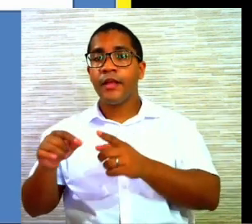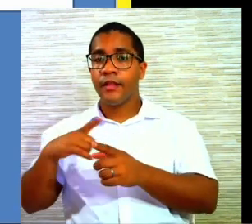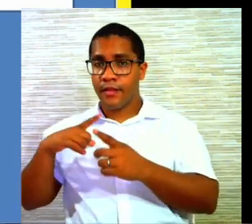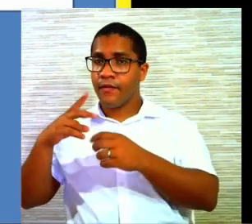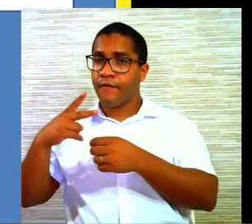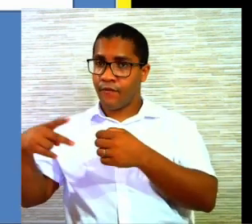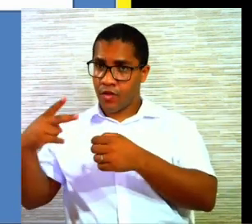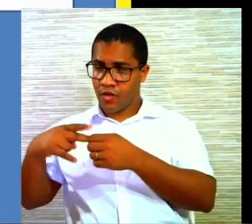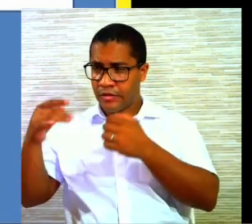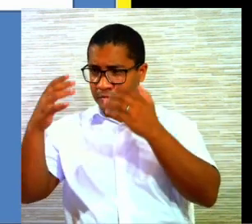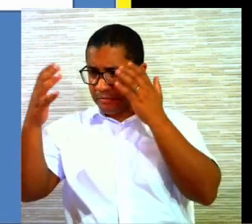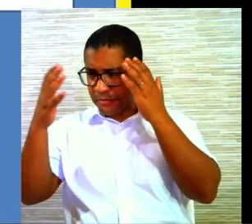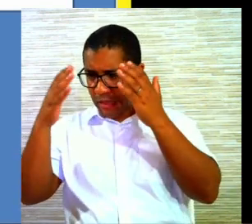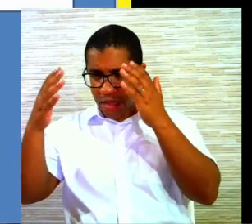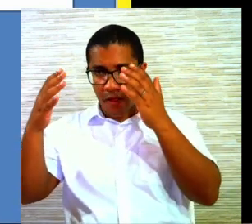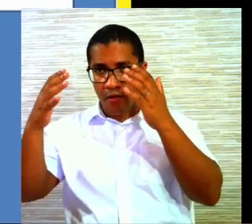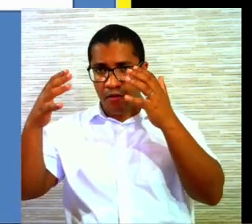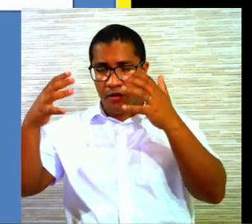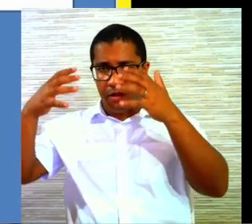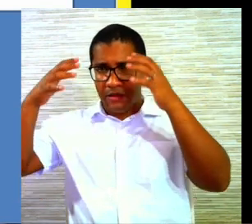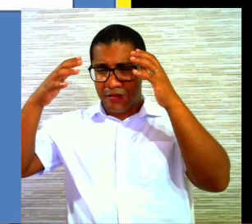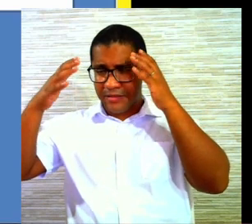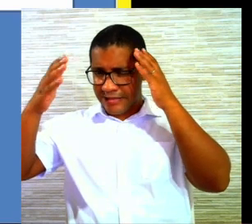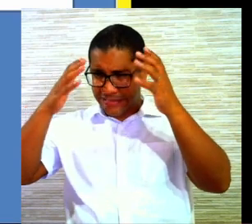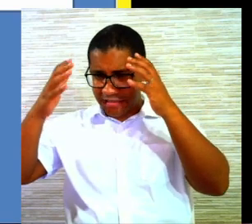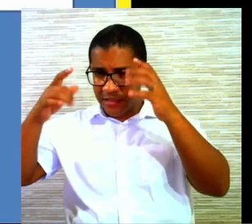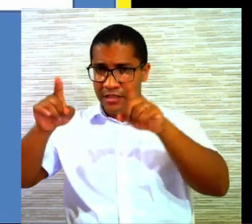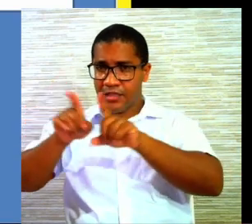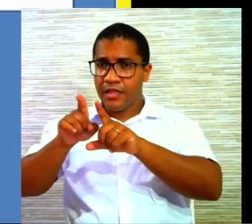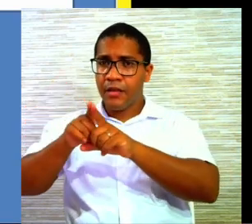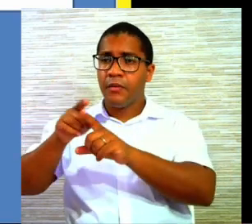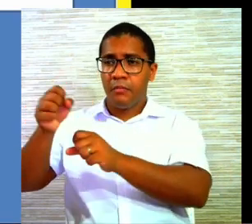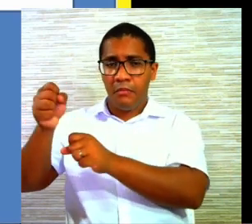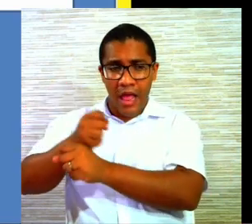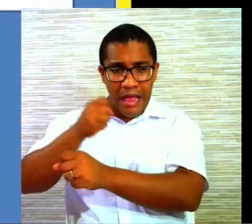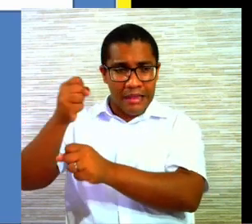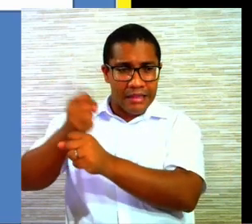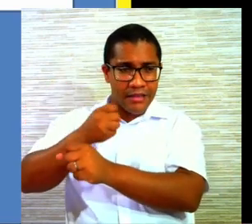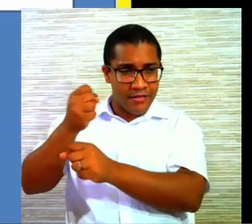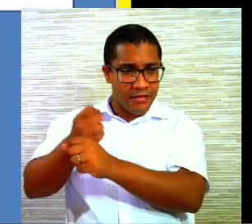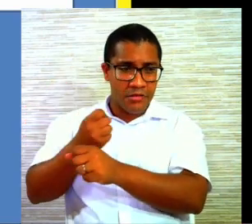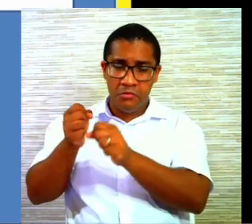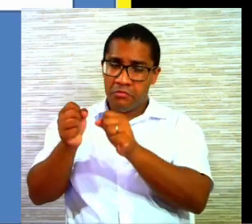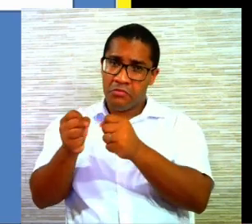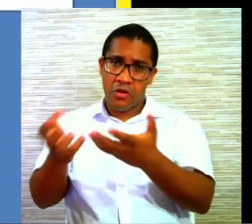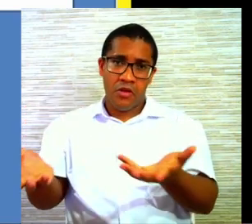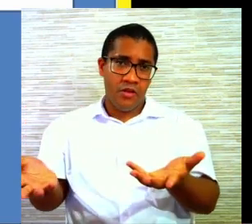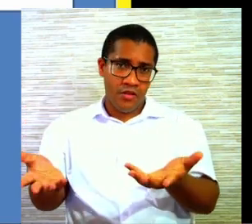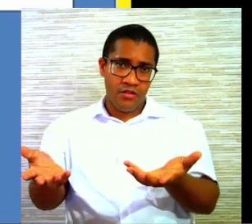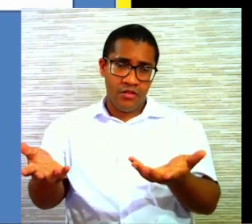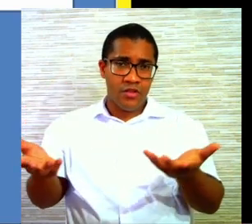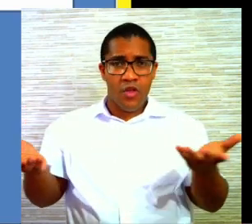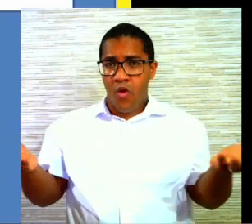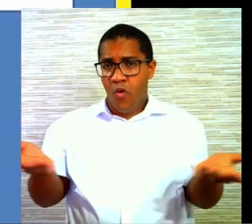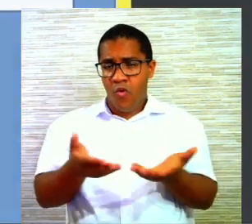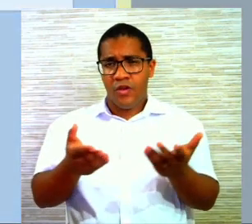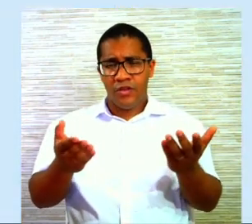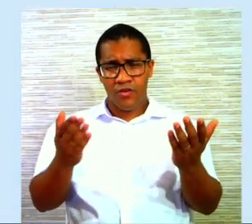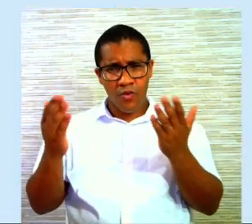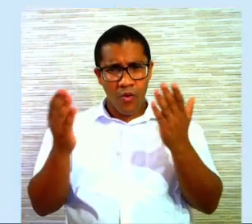ameaça, violência psicológica, coerção física, exemplar de assassinatos, né? Então, vejamos,